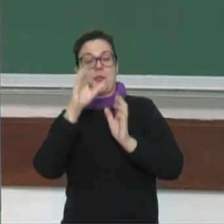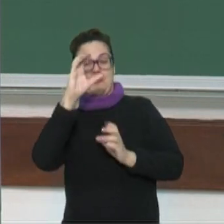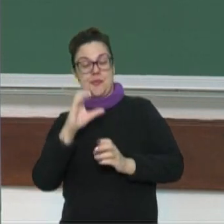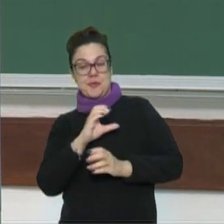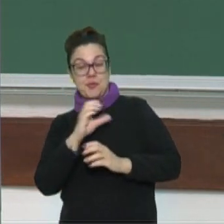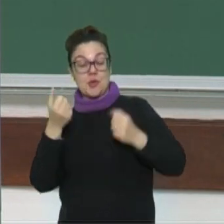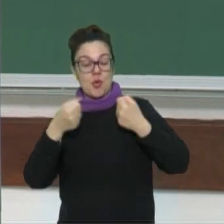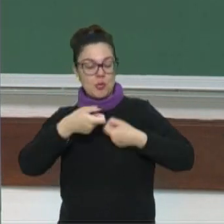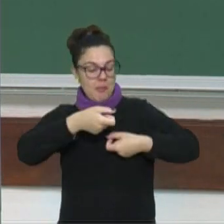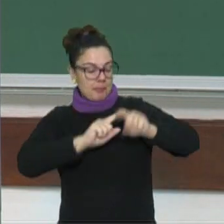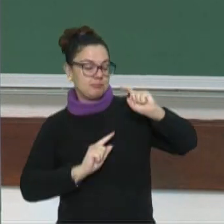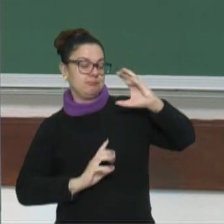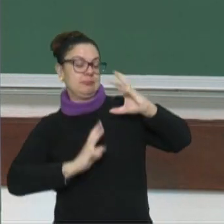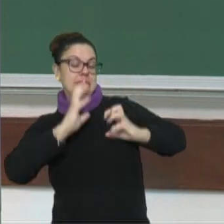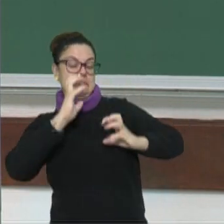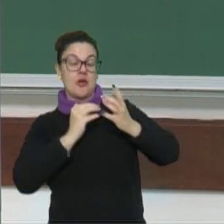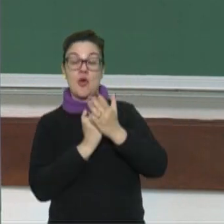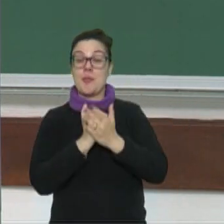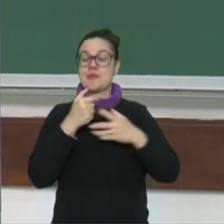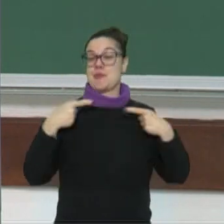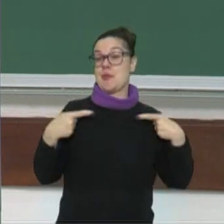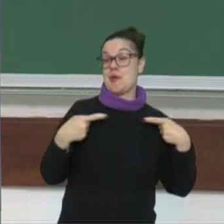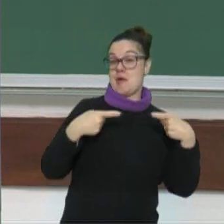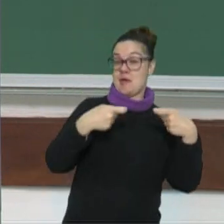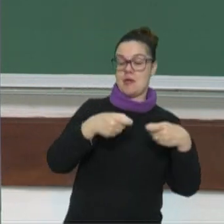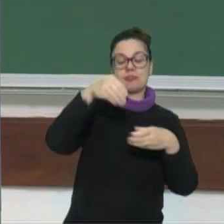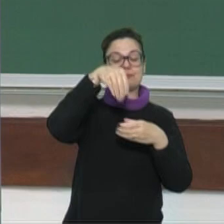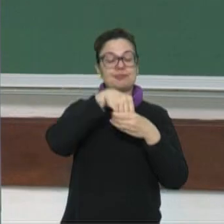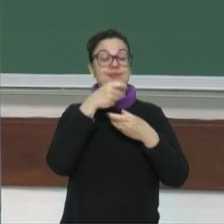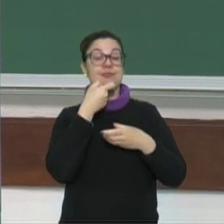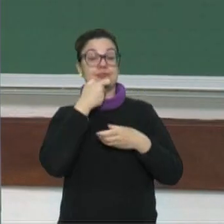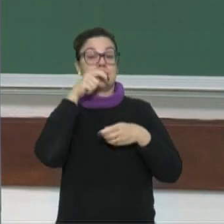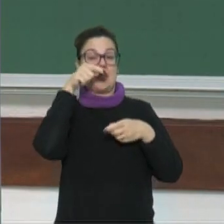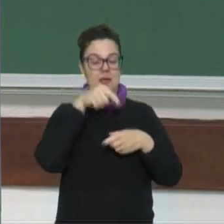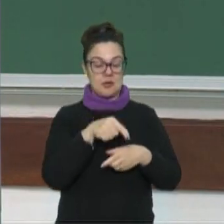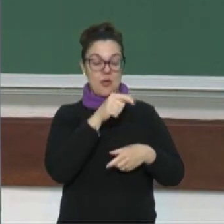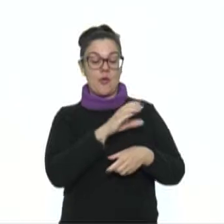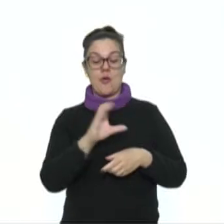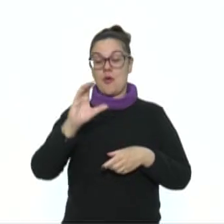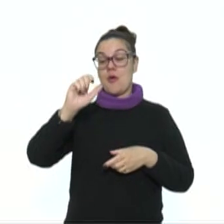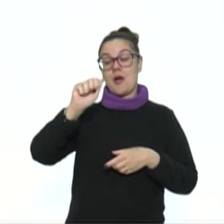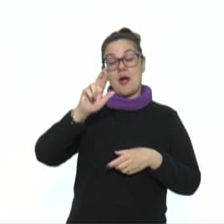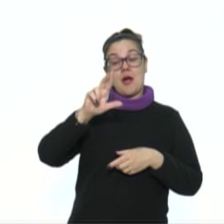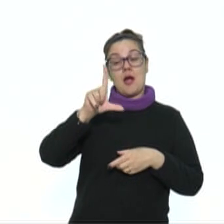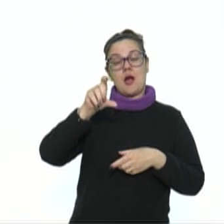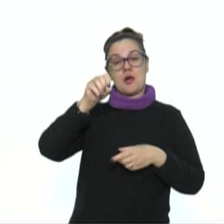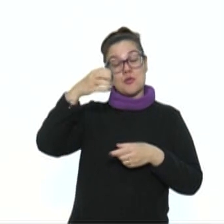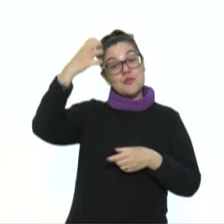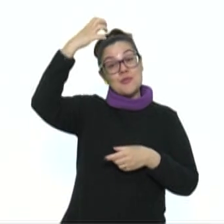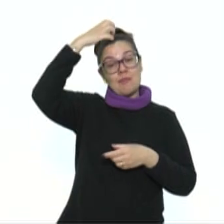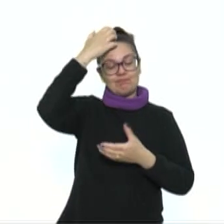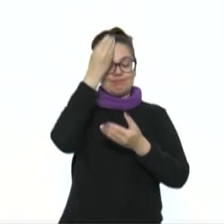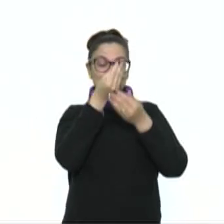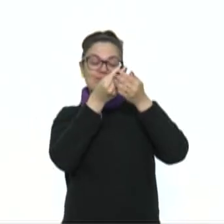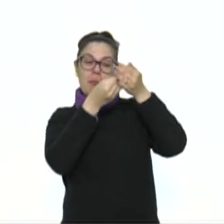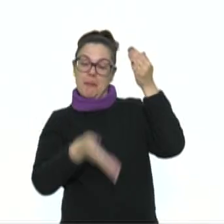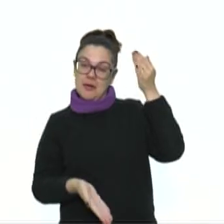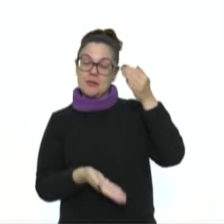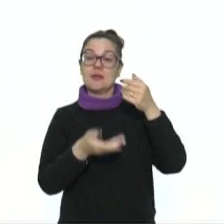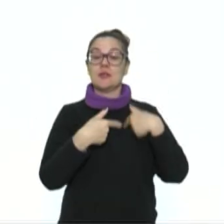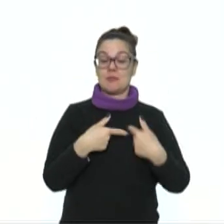Dentro desse conflito vai acontecer uma grande guerra civil na Inglaterra. E nessa guerra civil, Carlos I perde a guerra, ele